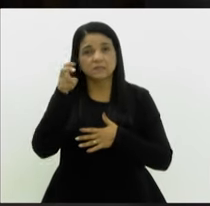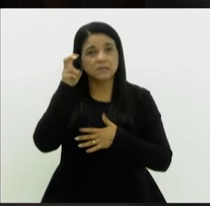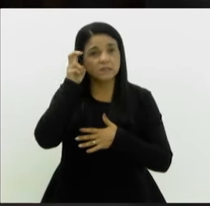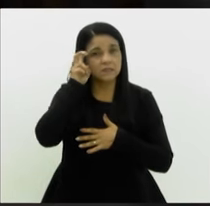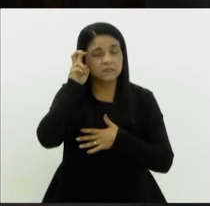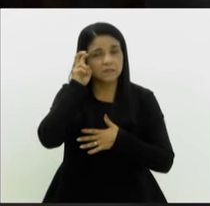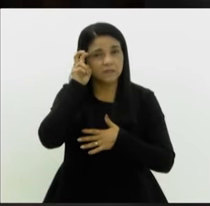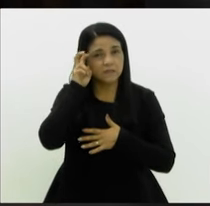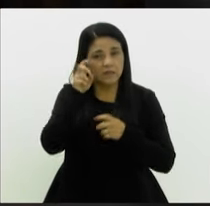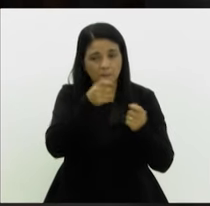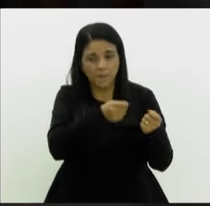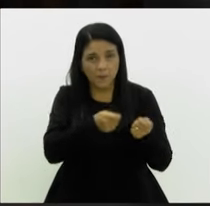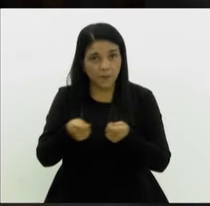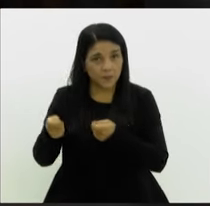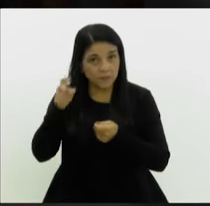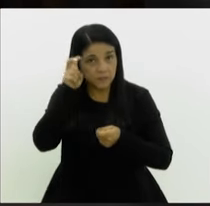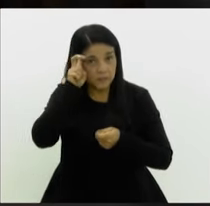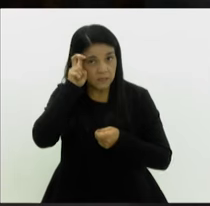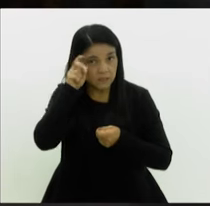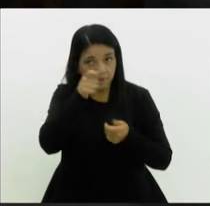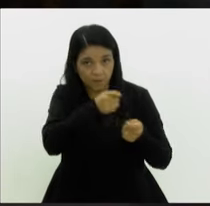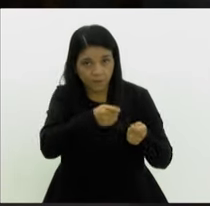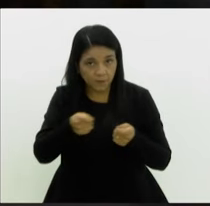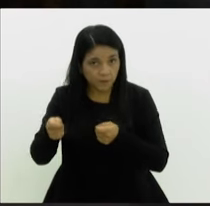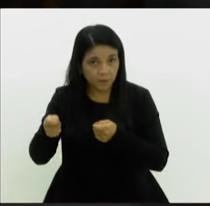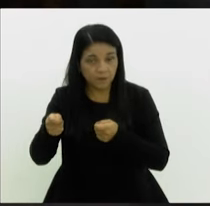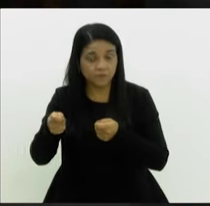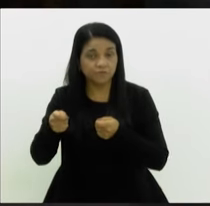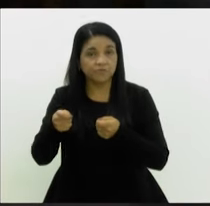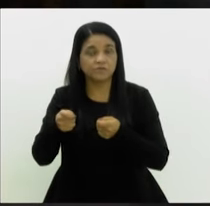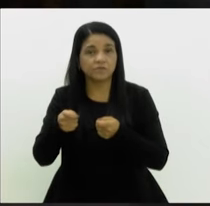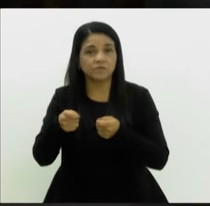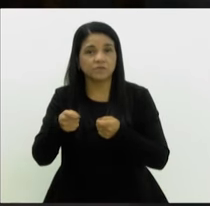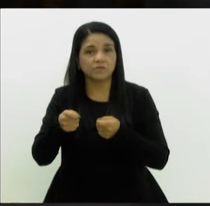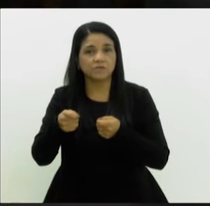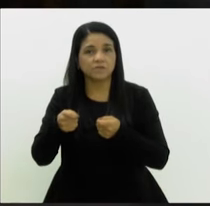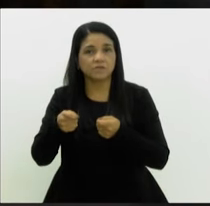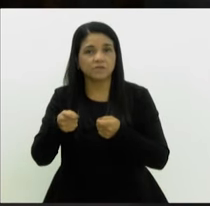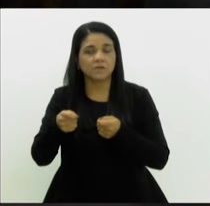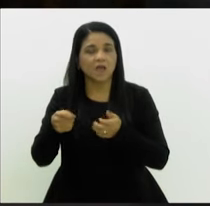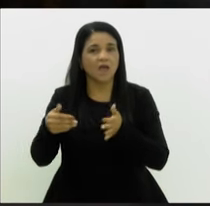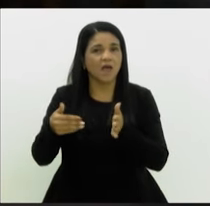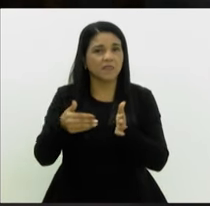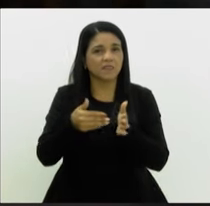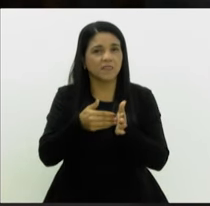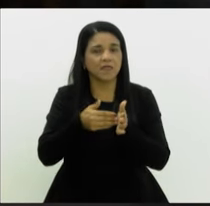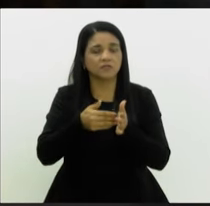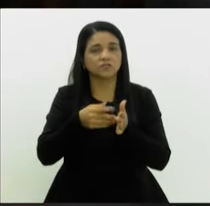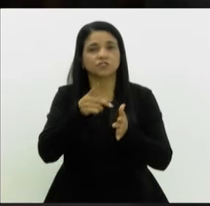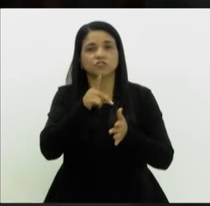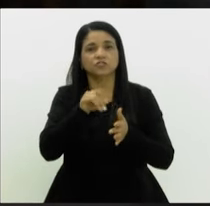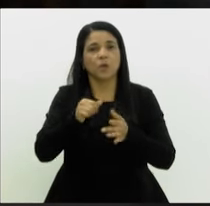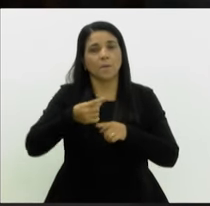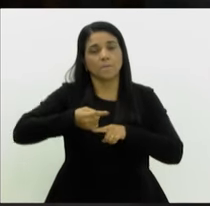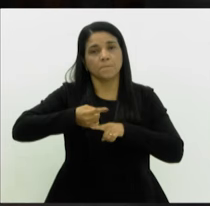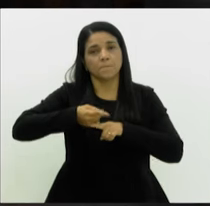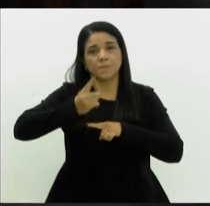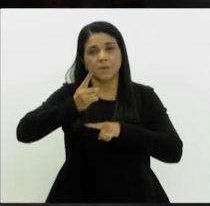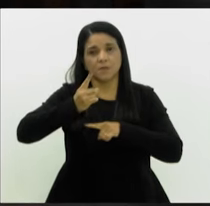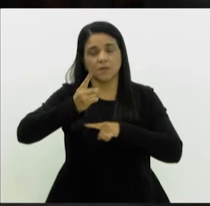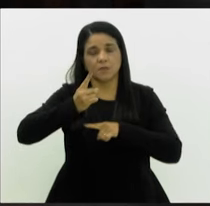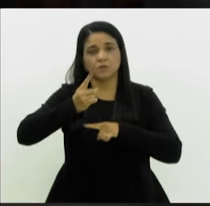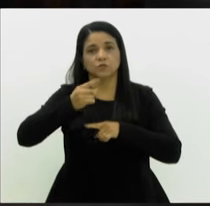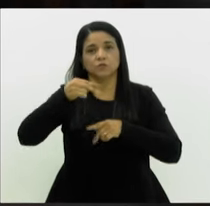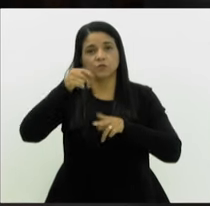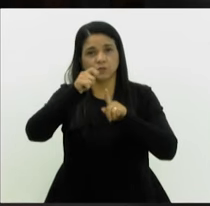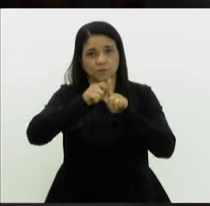quinta-feiras. Quinta-feiras, né, serão sempre agora até dia 1º de novembro em função do período eleitoral, uma vez